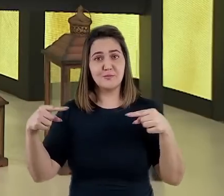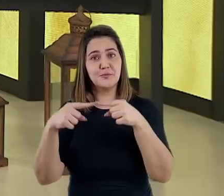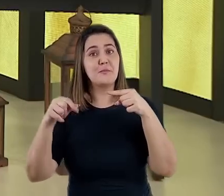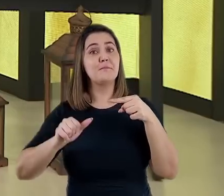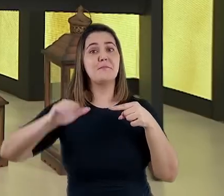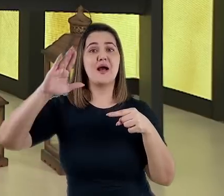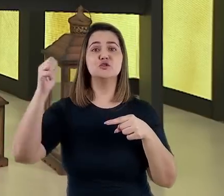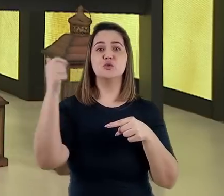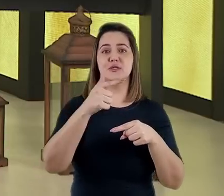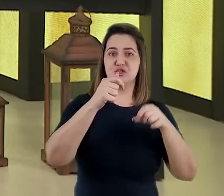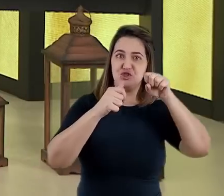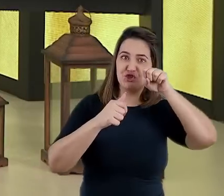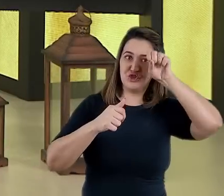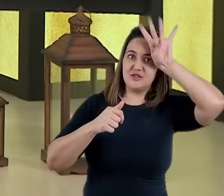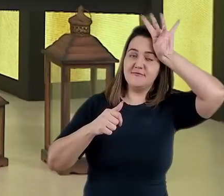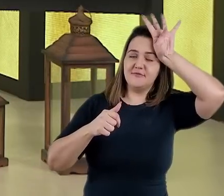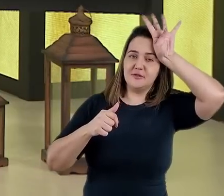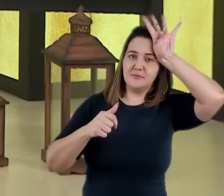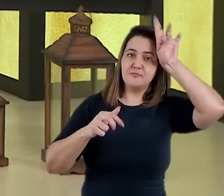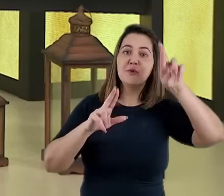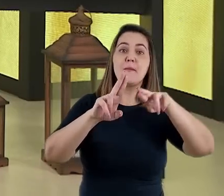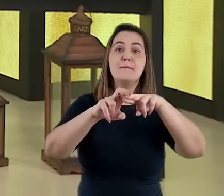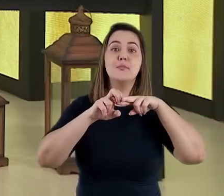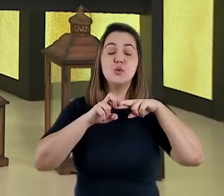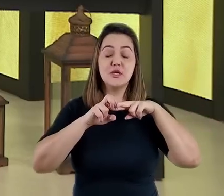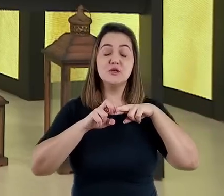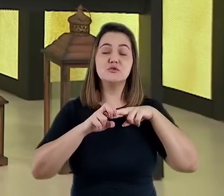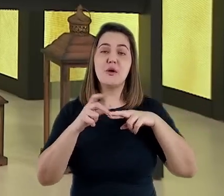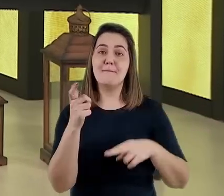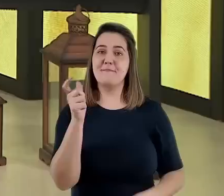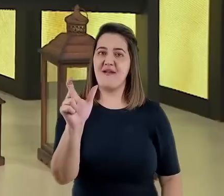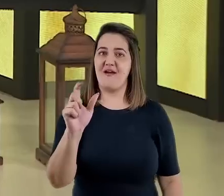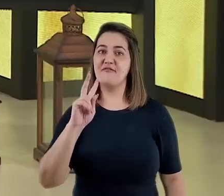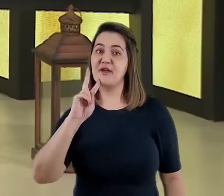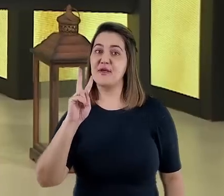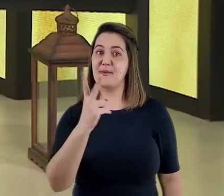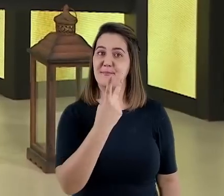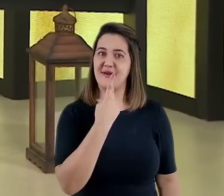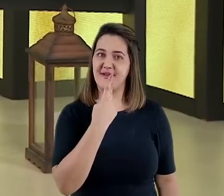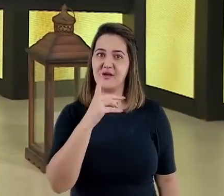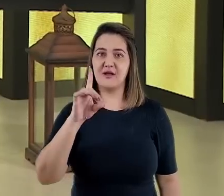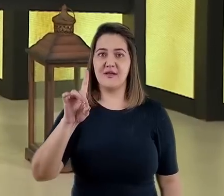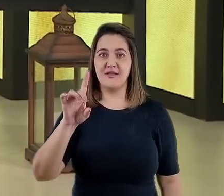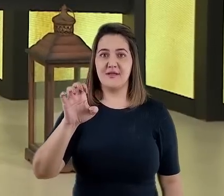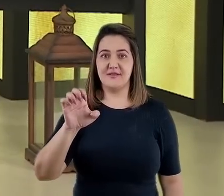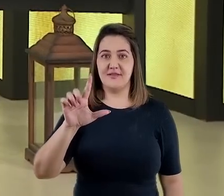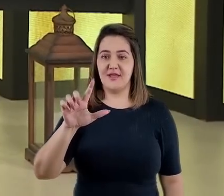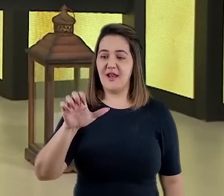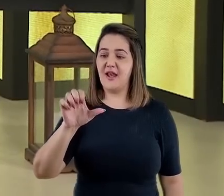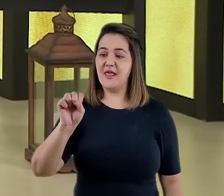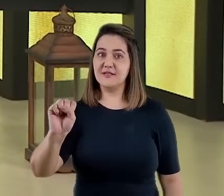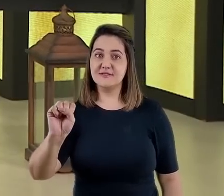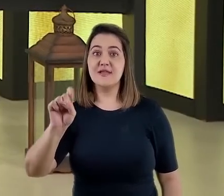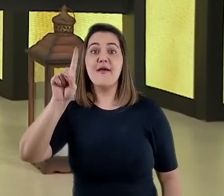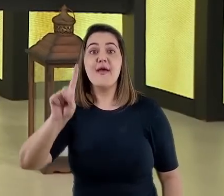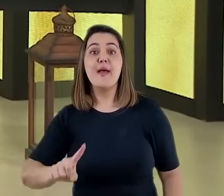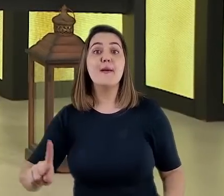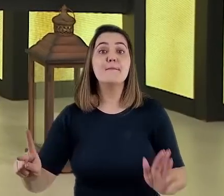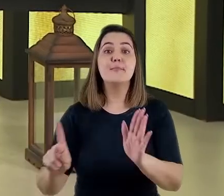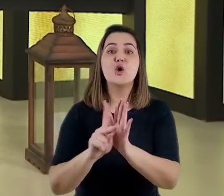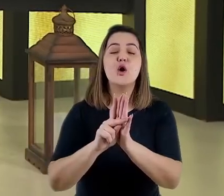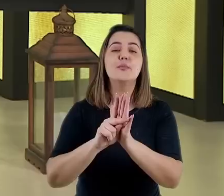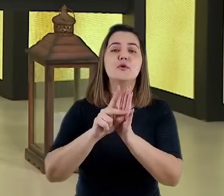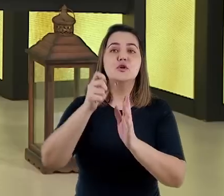os 4 chifres proeminentes. Então a palavra mehen, deles, em hebraico,